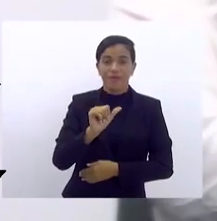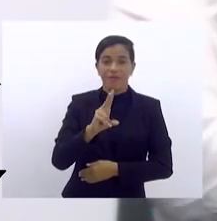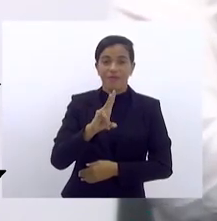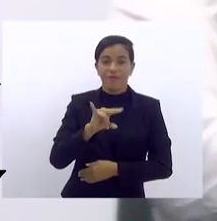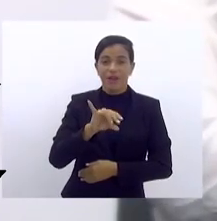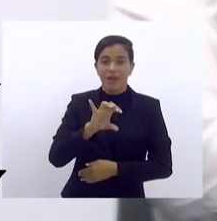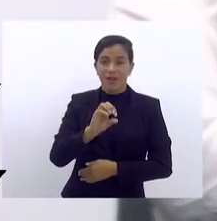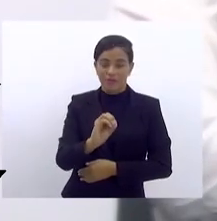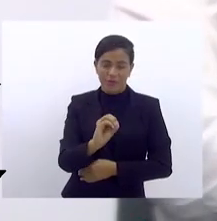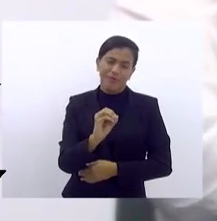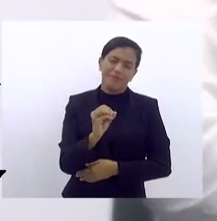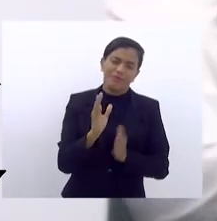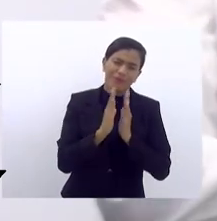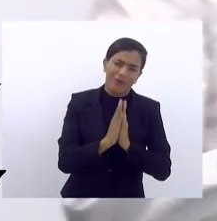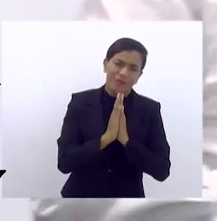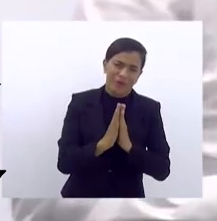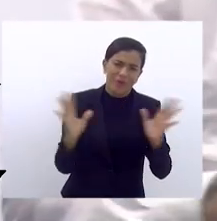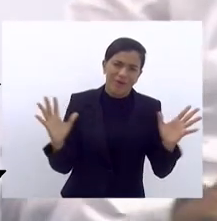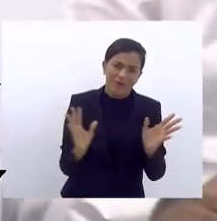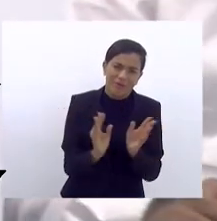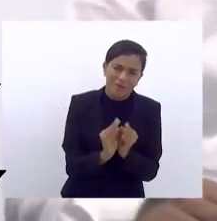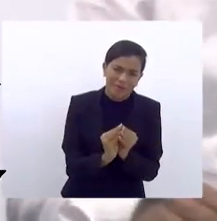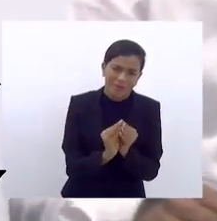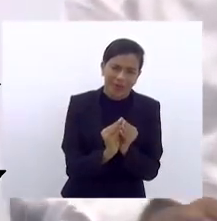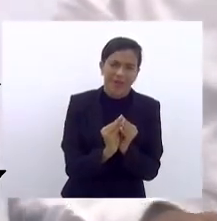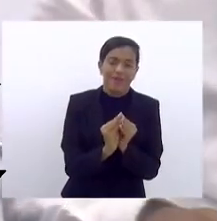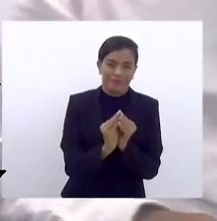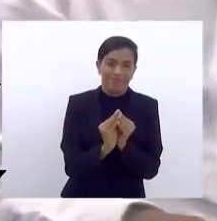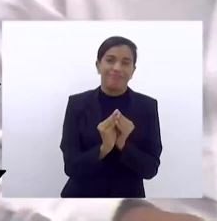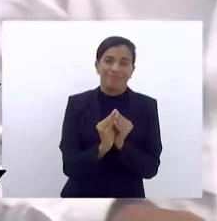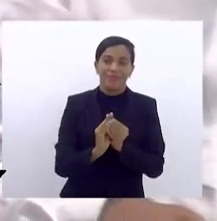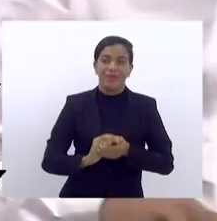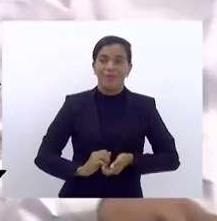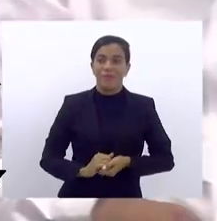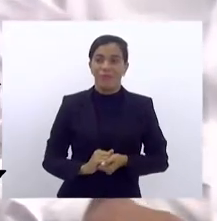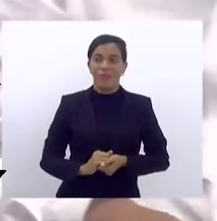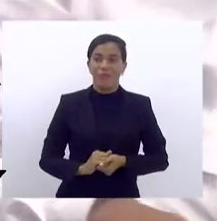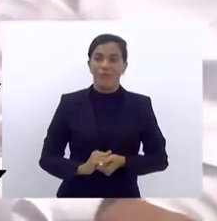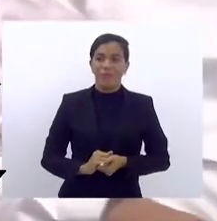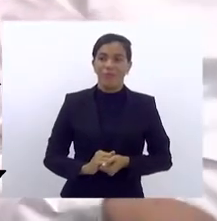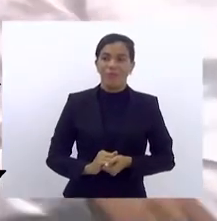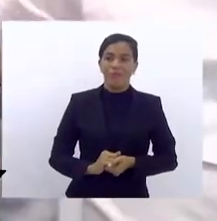peço que seja breve para poder ouvir nossos palestrantes que foram convidados